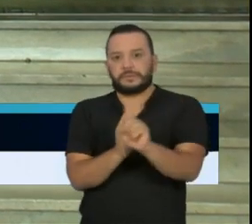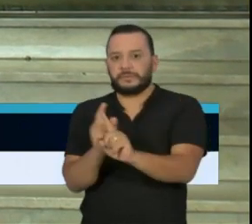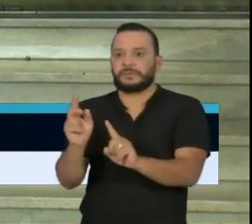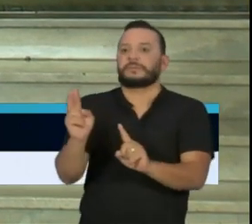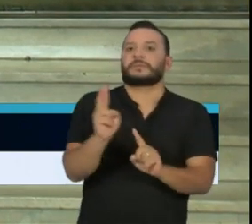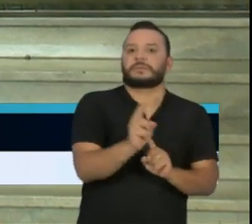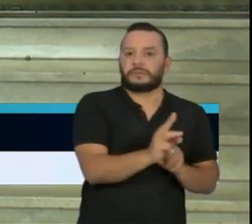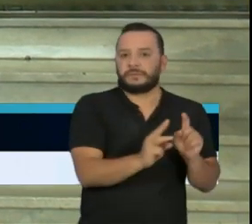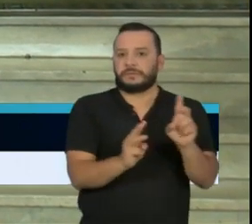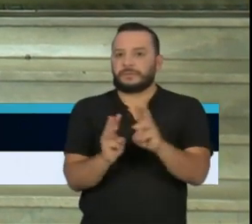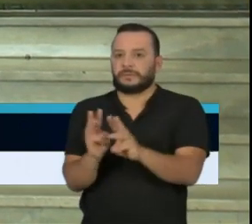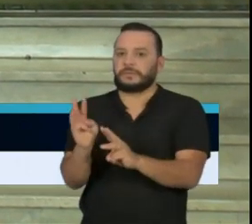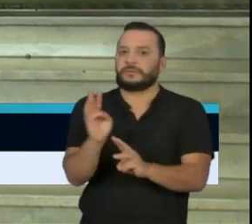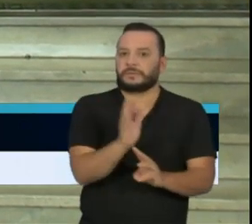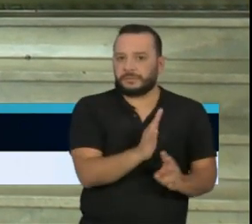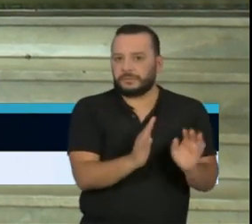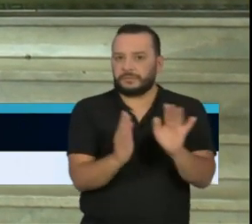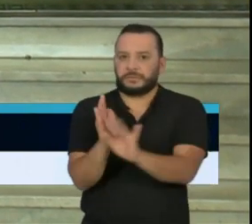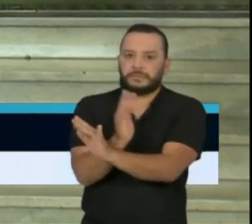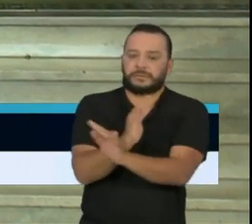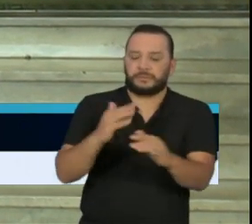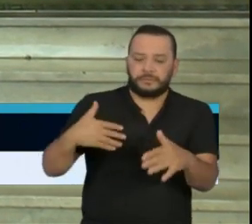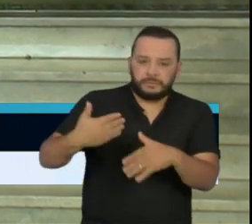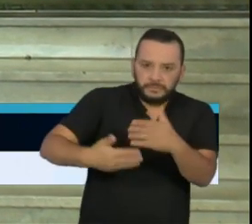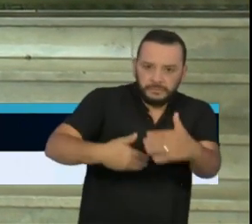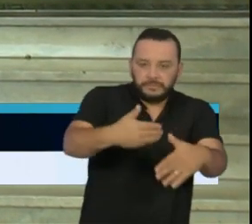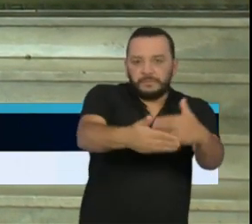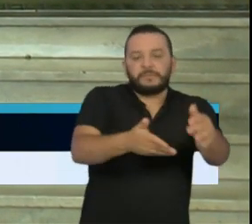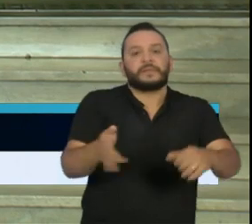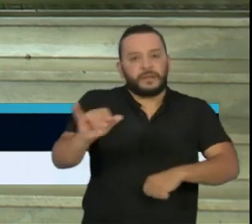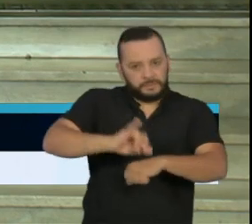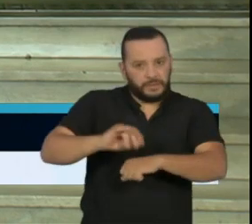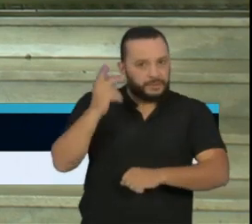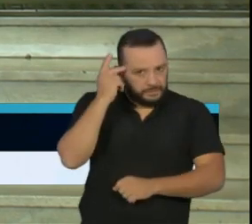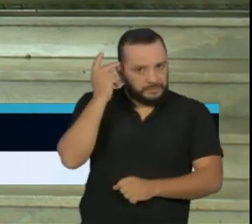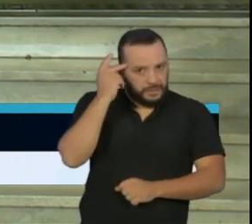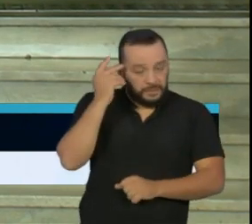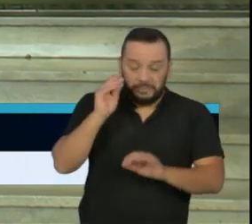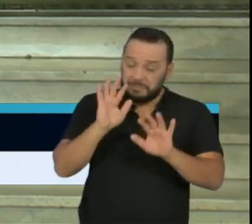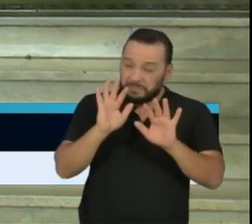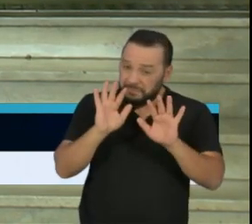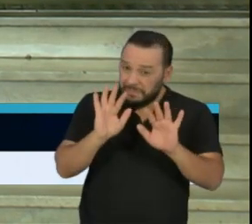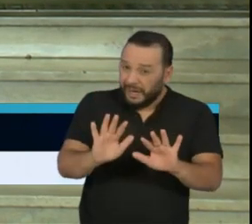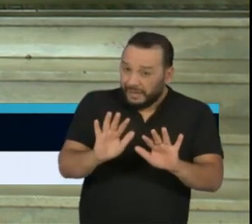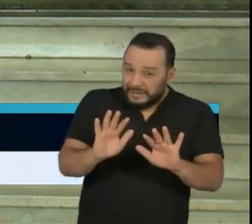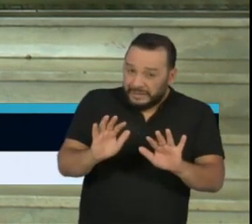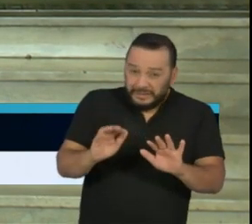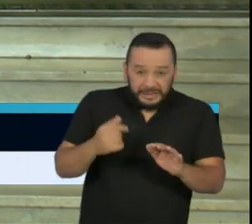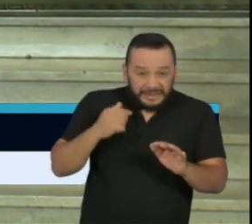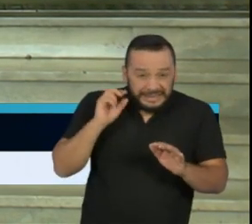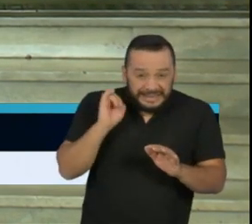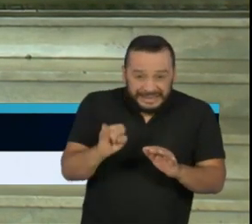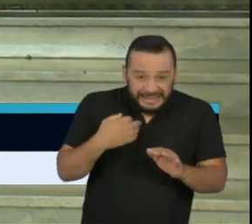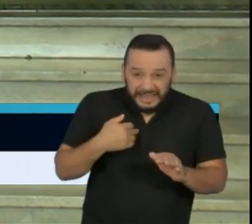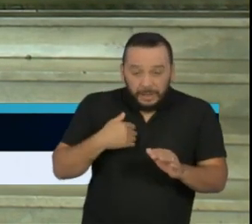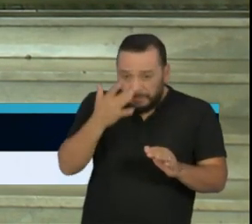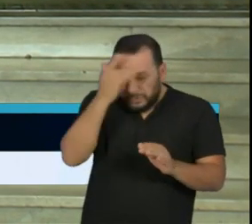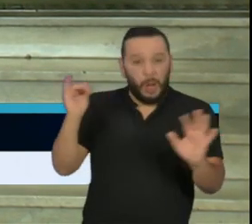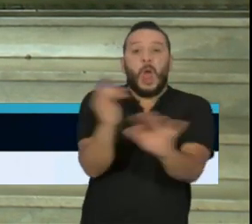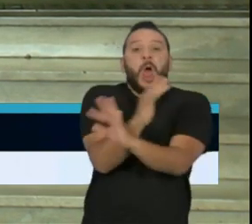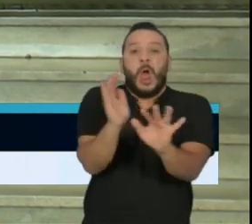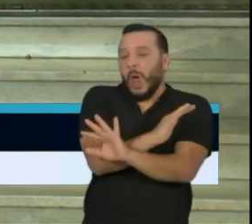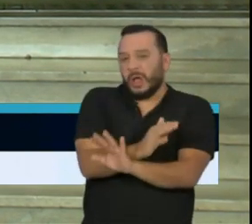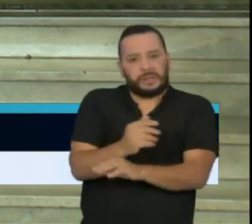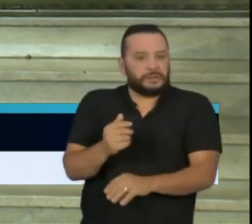Paulo, incluindo a capital paulista. Já no interior, quero exaltar e cumprimentar